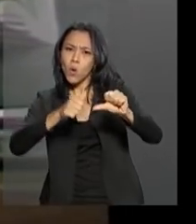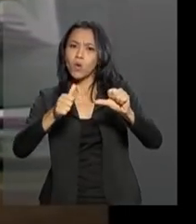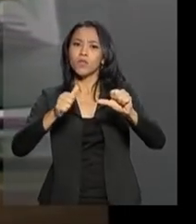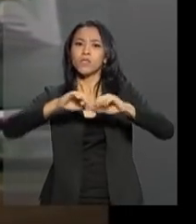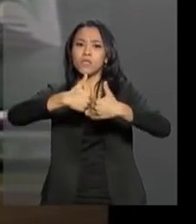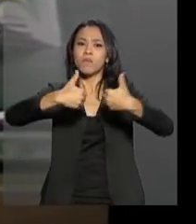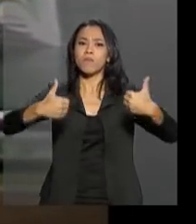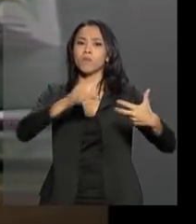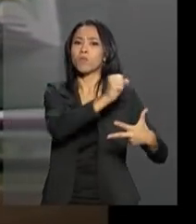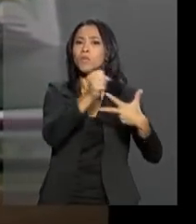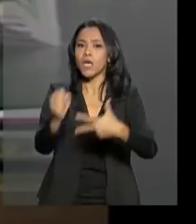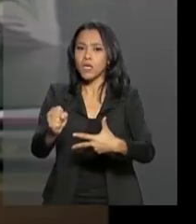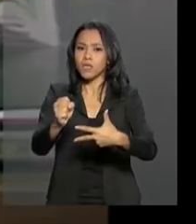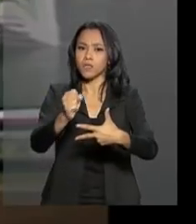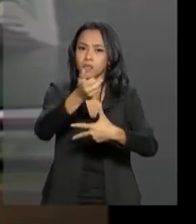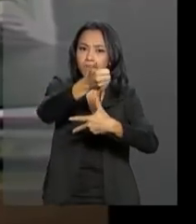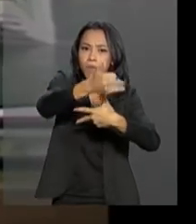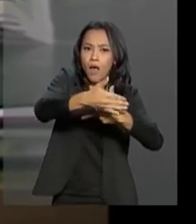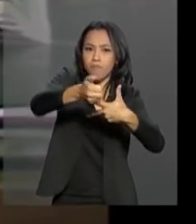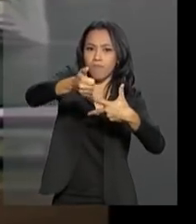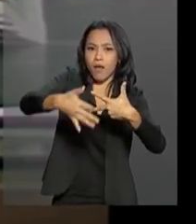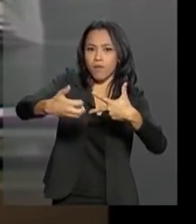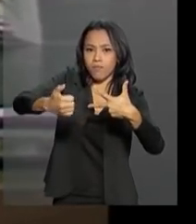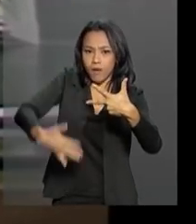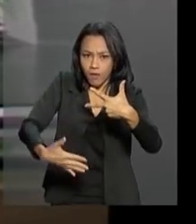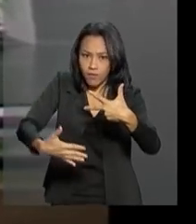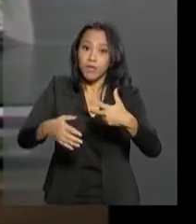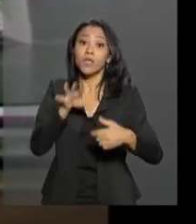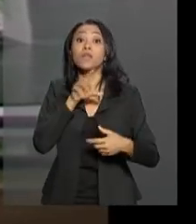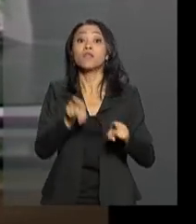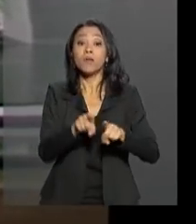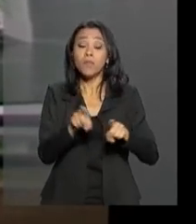poderes, mudou restaurando a federação,